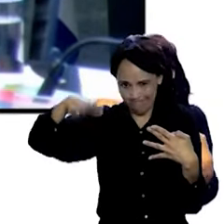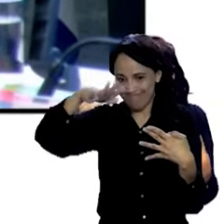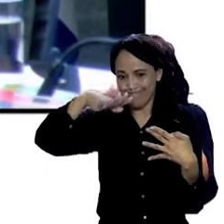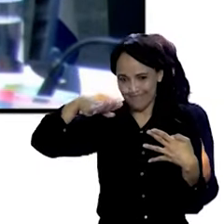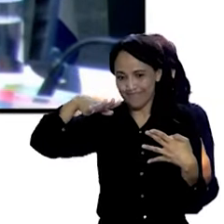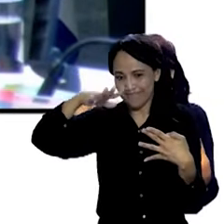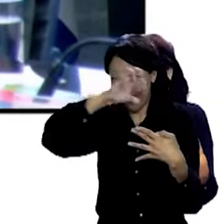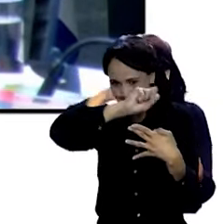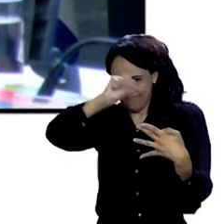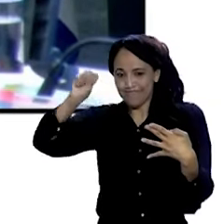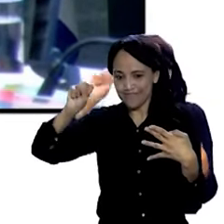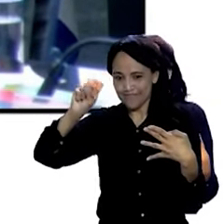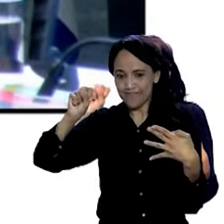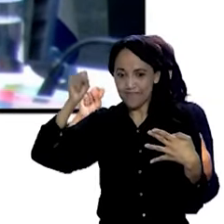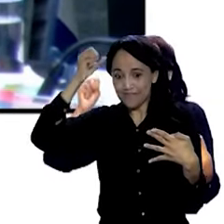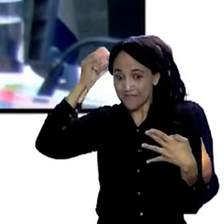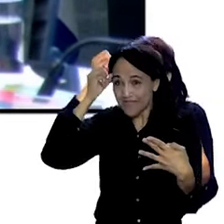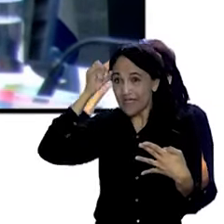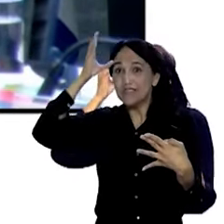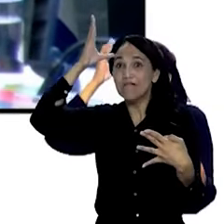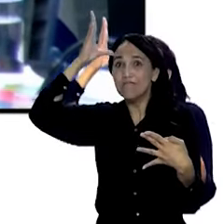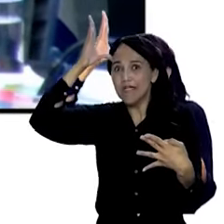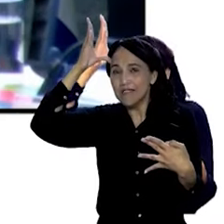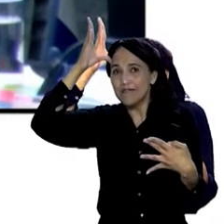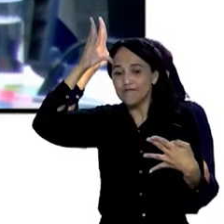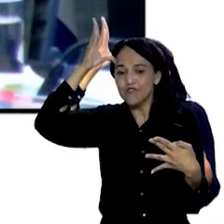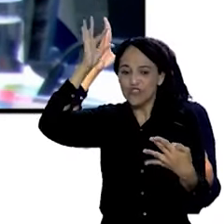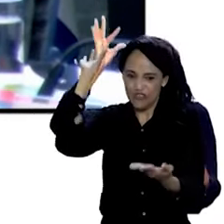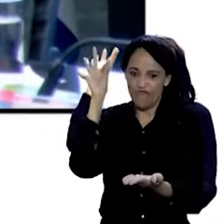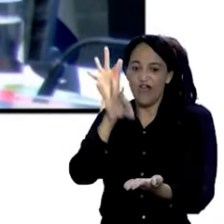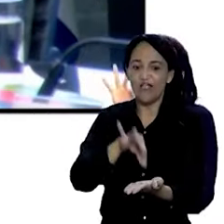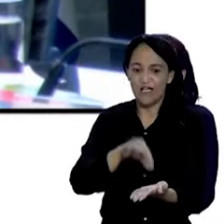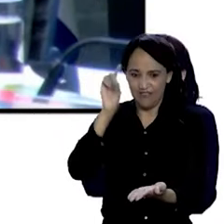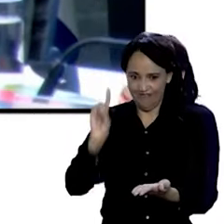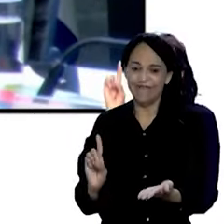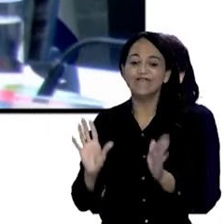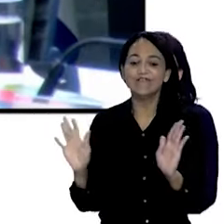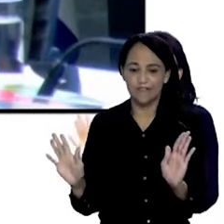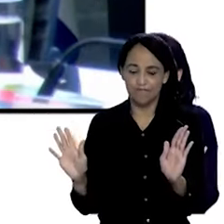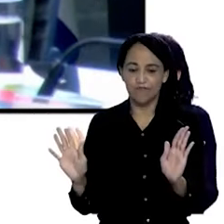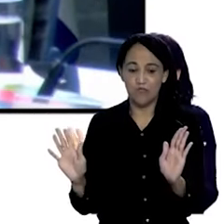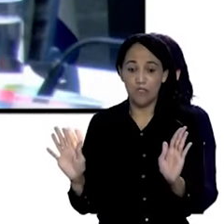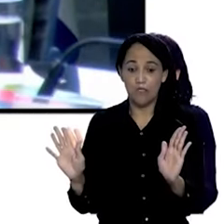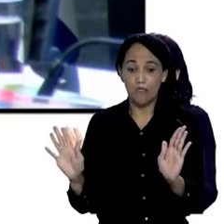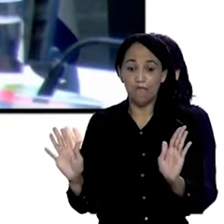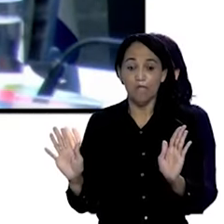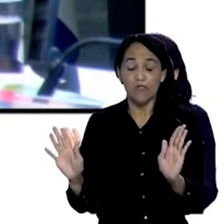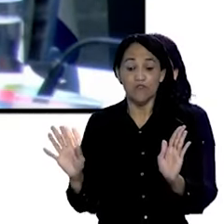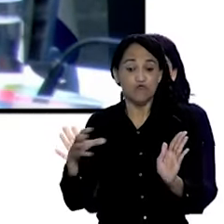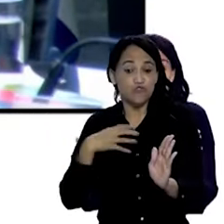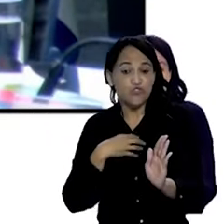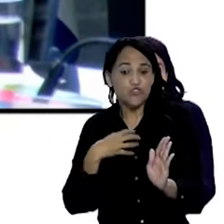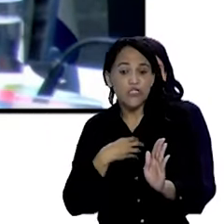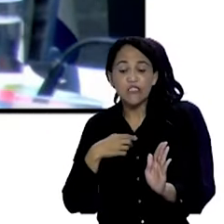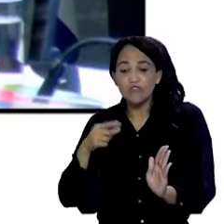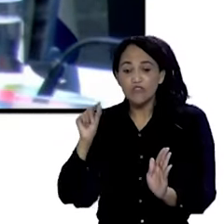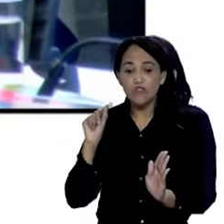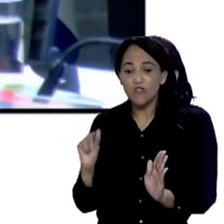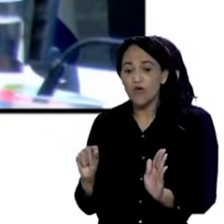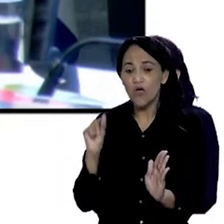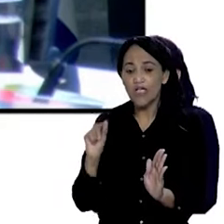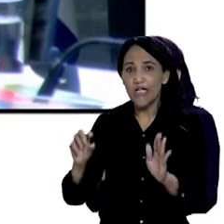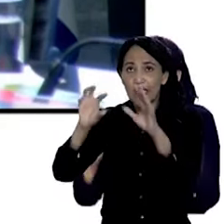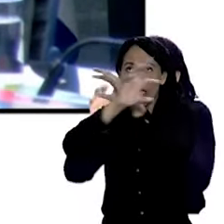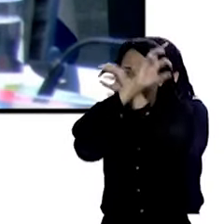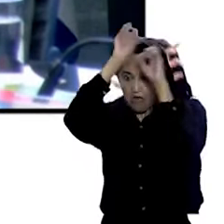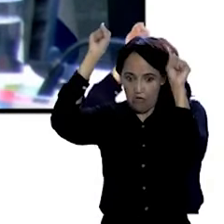conhecimento de fatos e de direito Hum e de modo que a suprema corte se conhece como órgano de